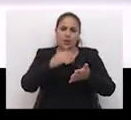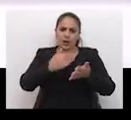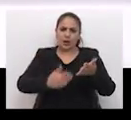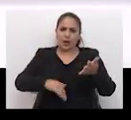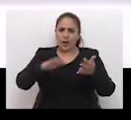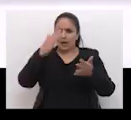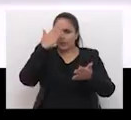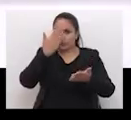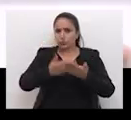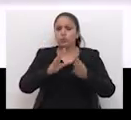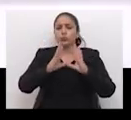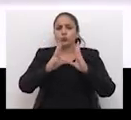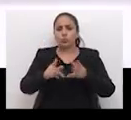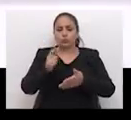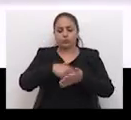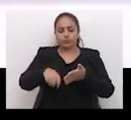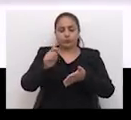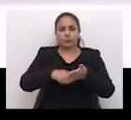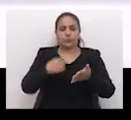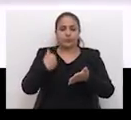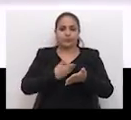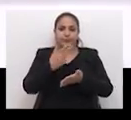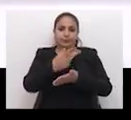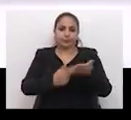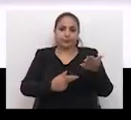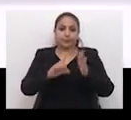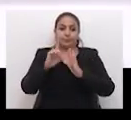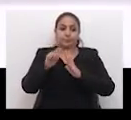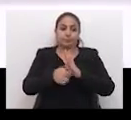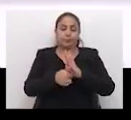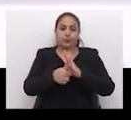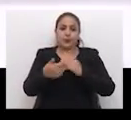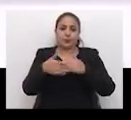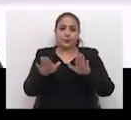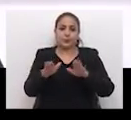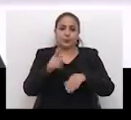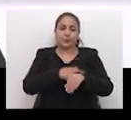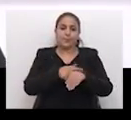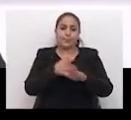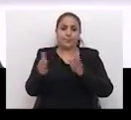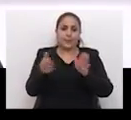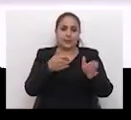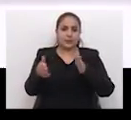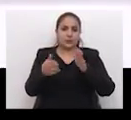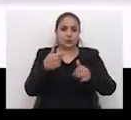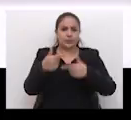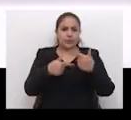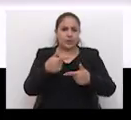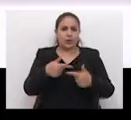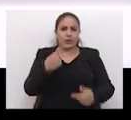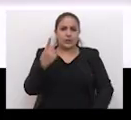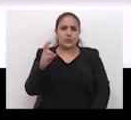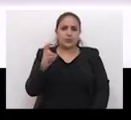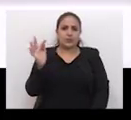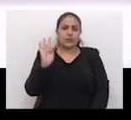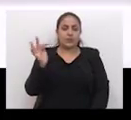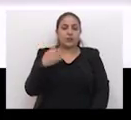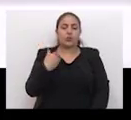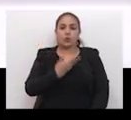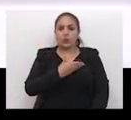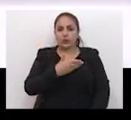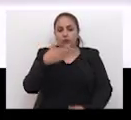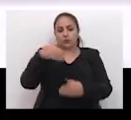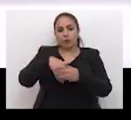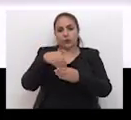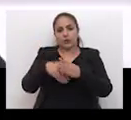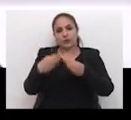que todos irão assinar e iremos protocolar, e assim que abrirmos o período ordinário, que vai ser 15 de fevereiro, acreditamos